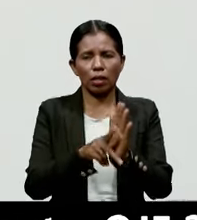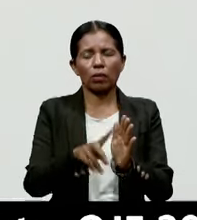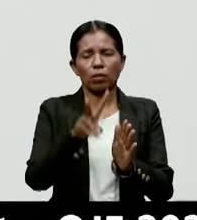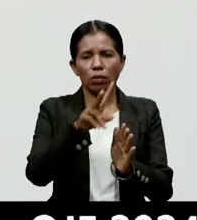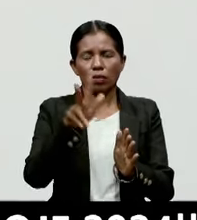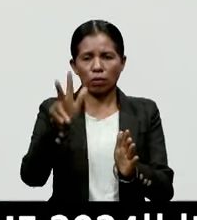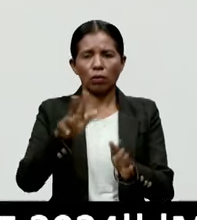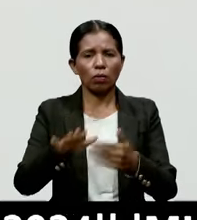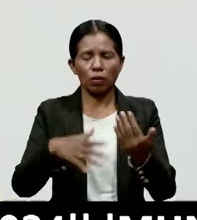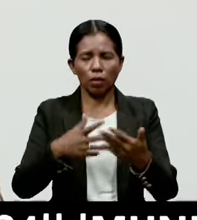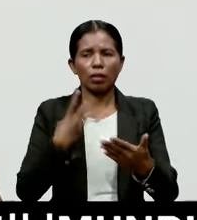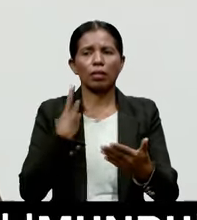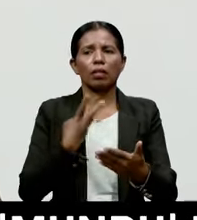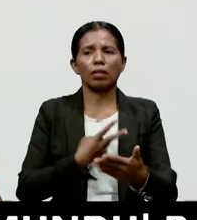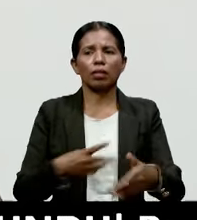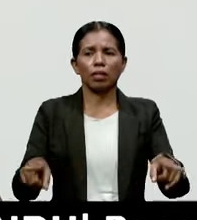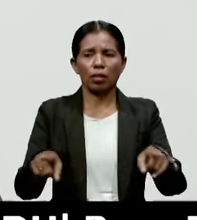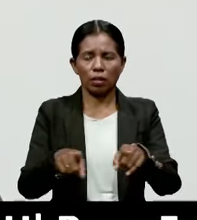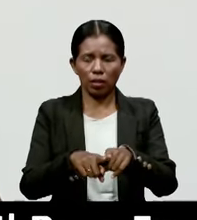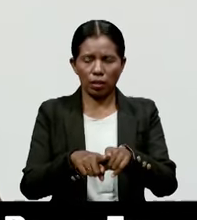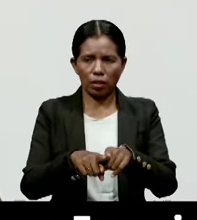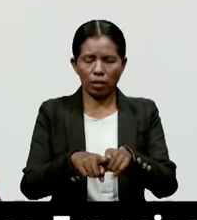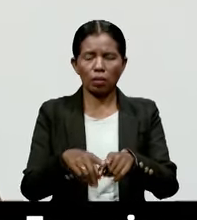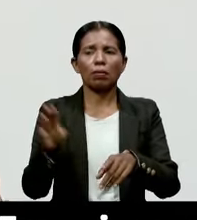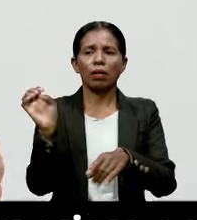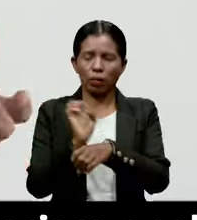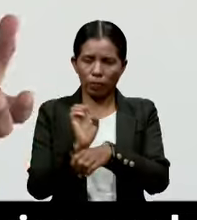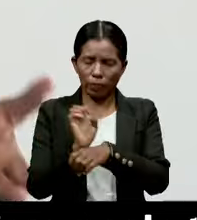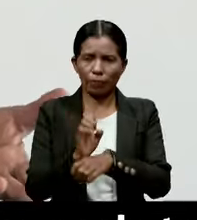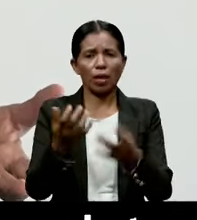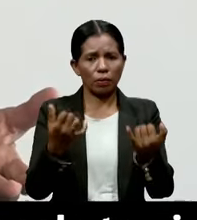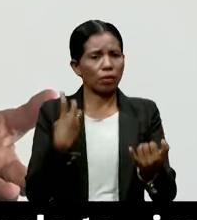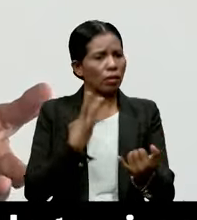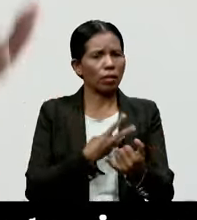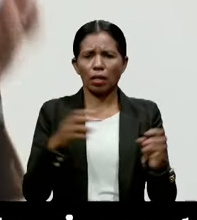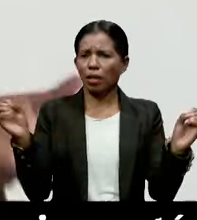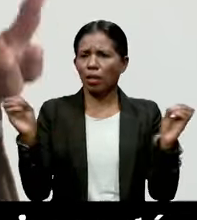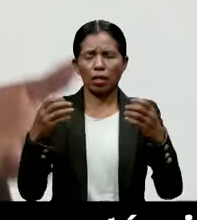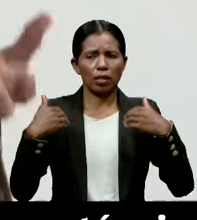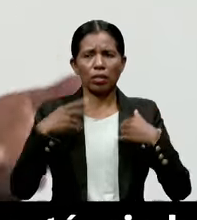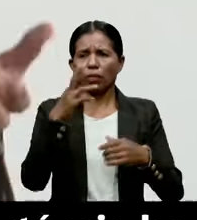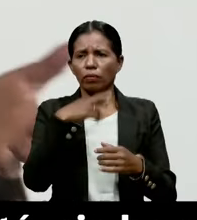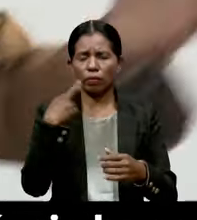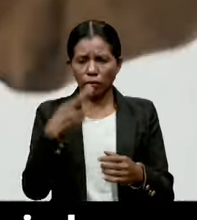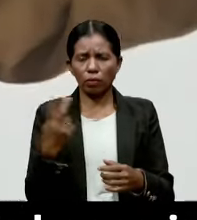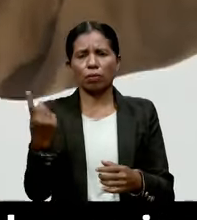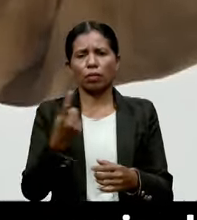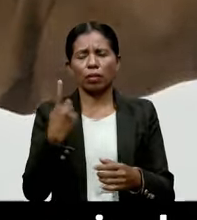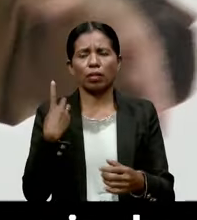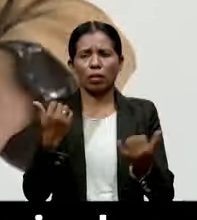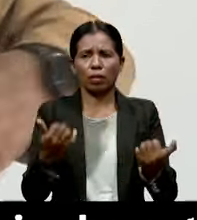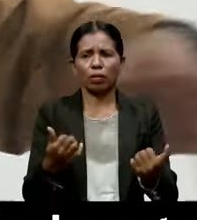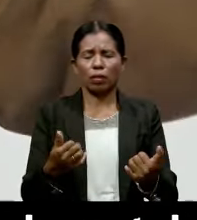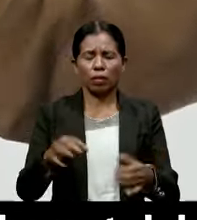Buat sir neho tu halo parti lazy de ekonomia. Agora itu lah yang buat ira ne. Force debt musa. Agora nak